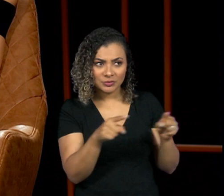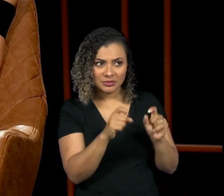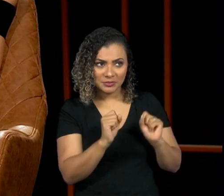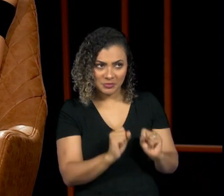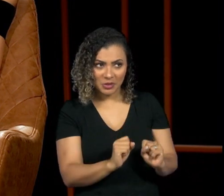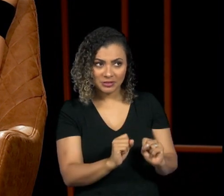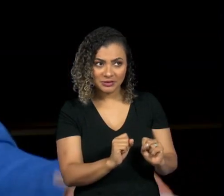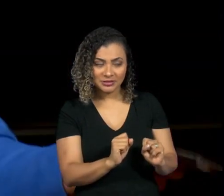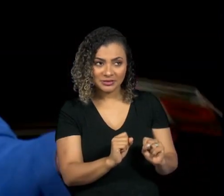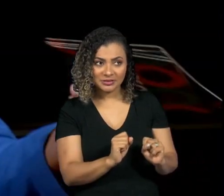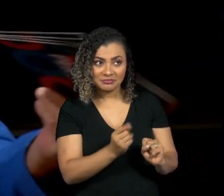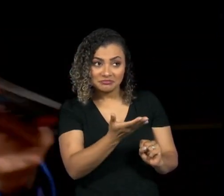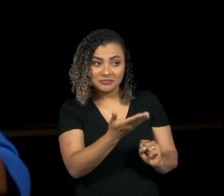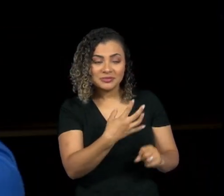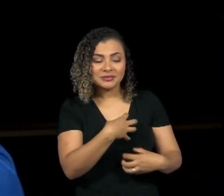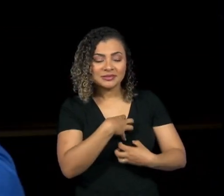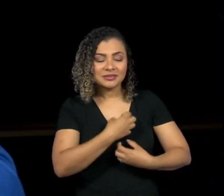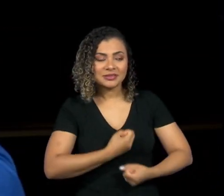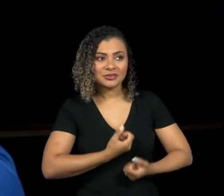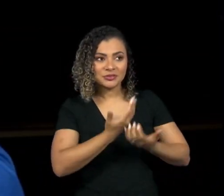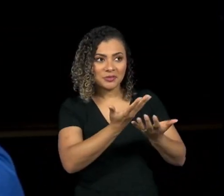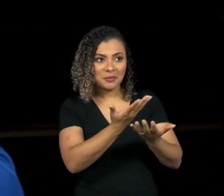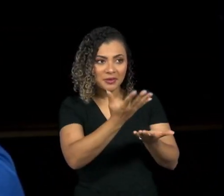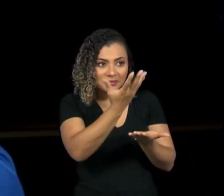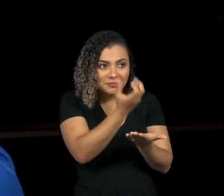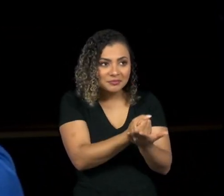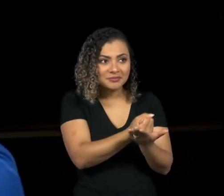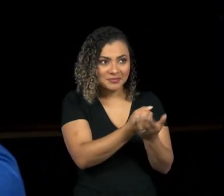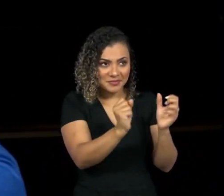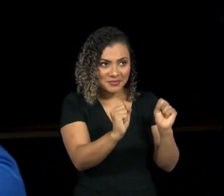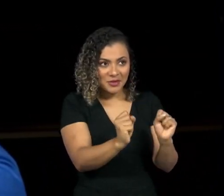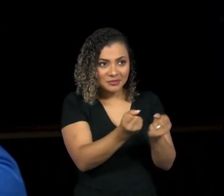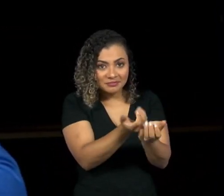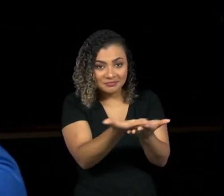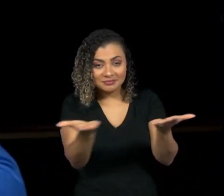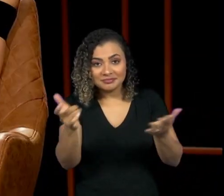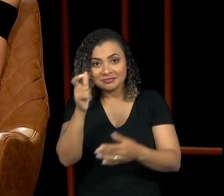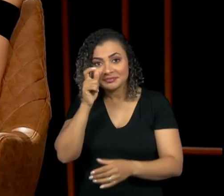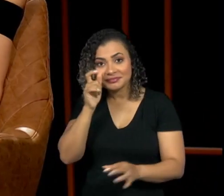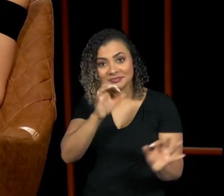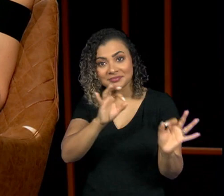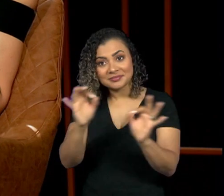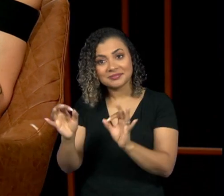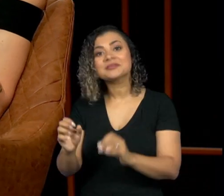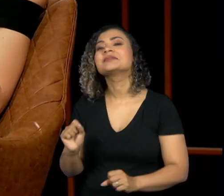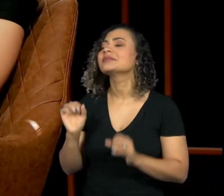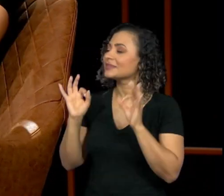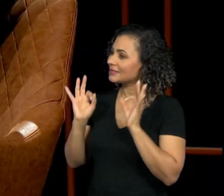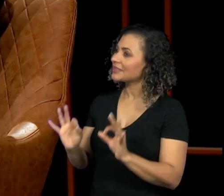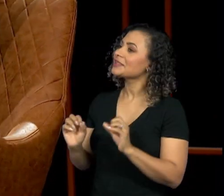deixar conosco um pouco desse seu sentimento, dessa sua passagem pelo programa? Com certeza.